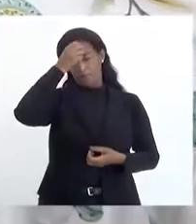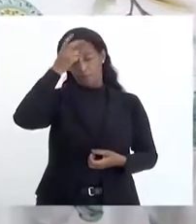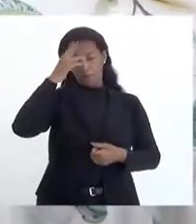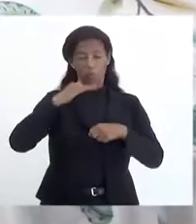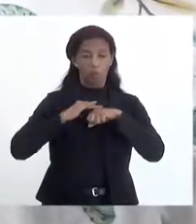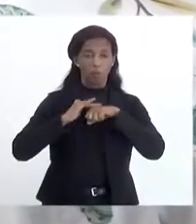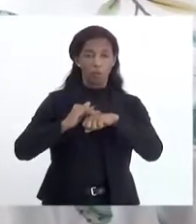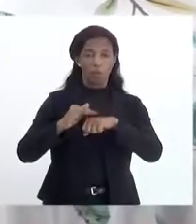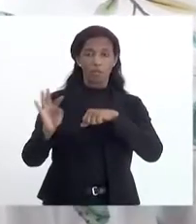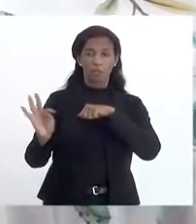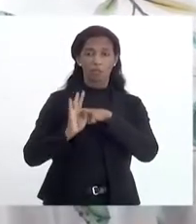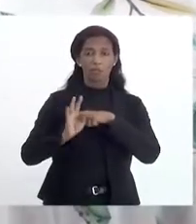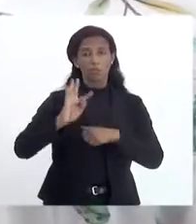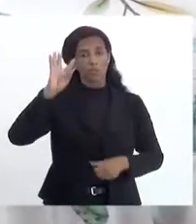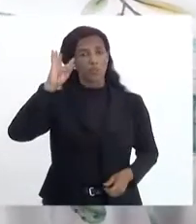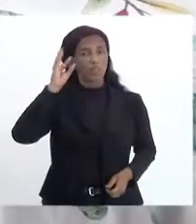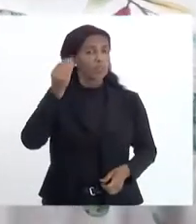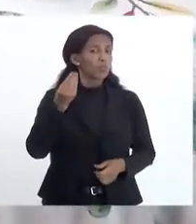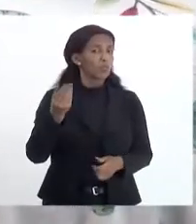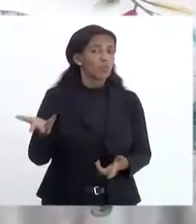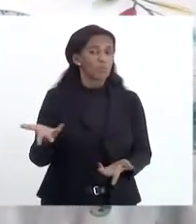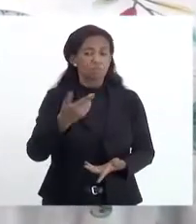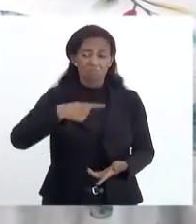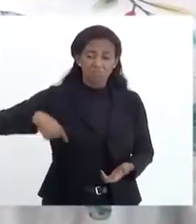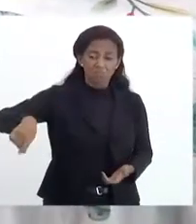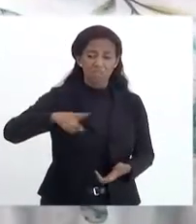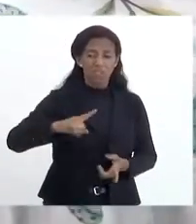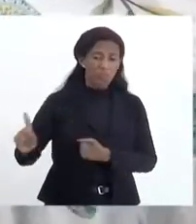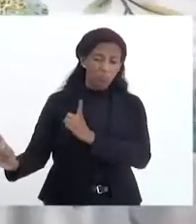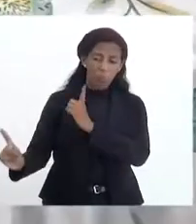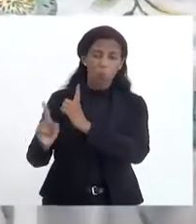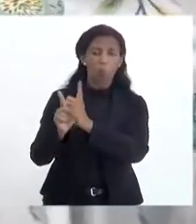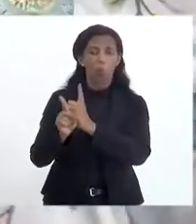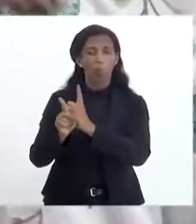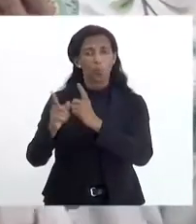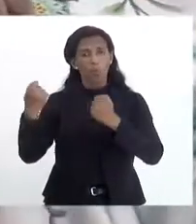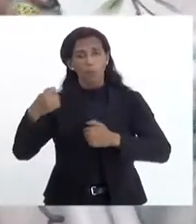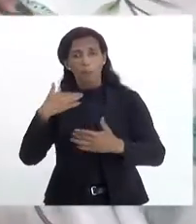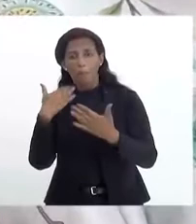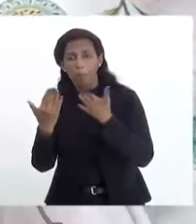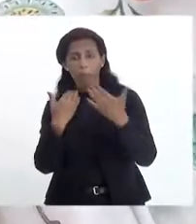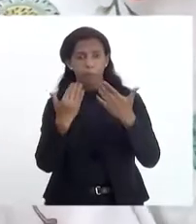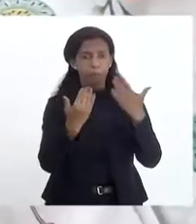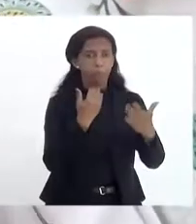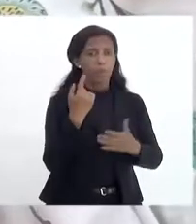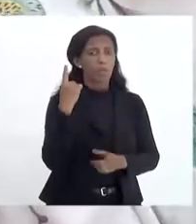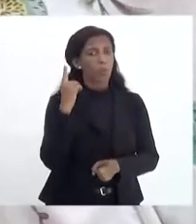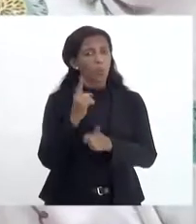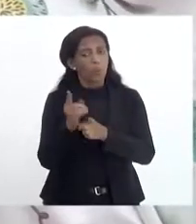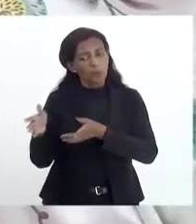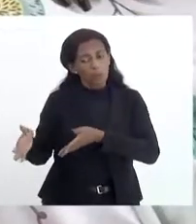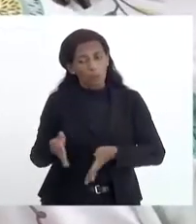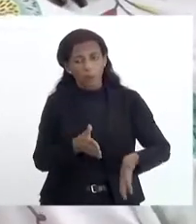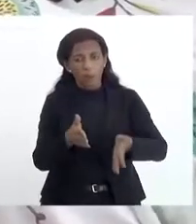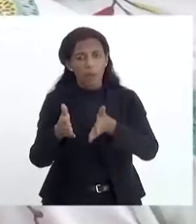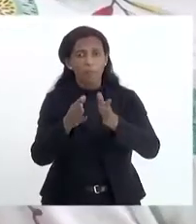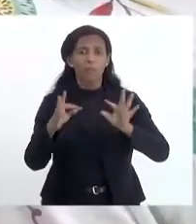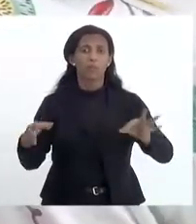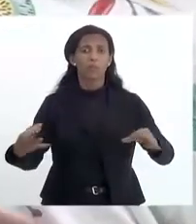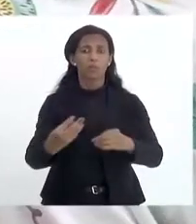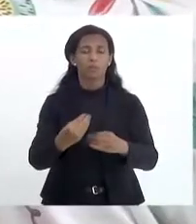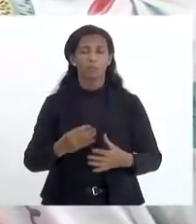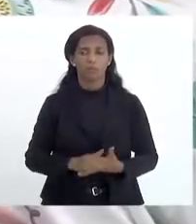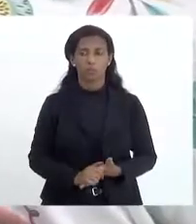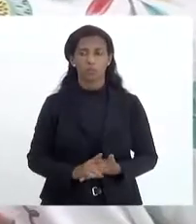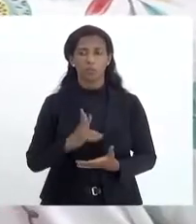eles resolvam, né, Mink, que tenham esse encontro de uma solução satisfatória para todos.